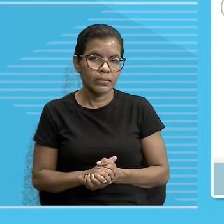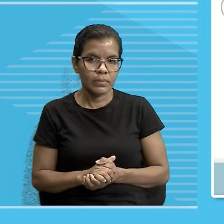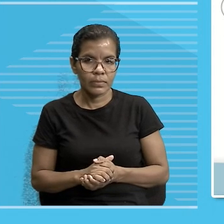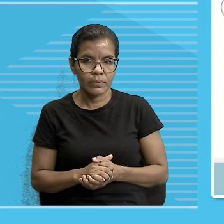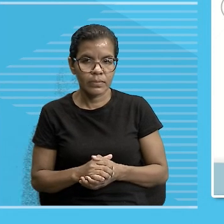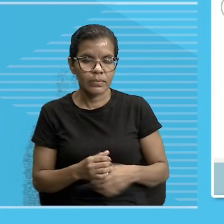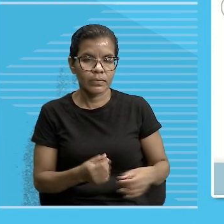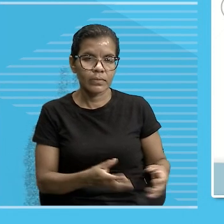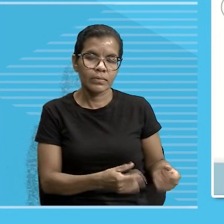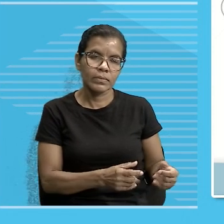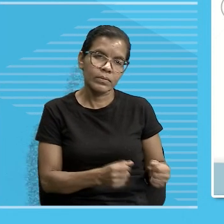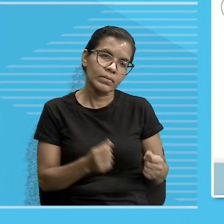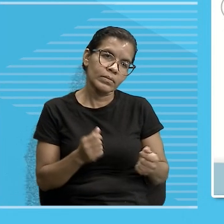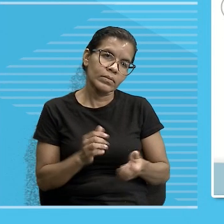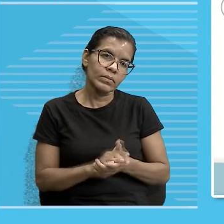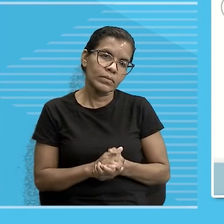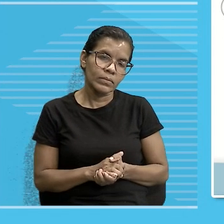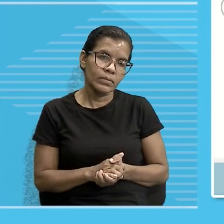Jovens,